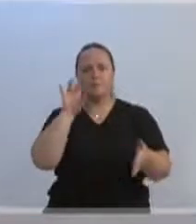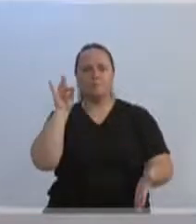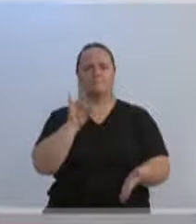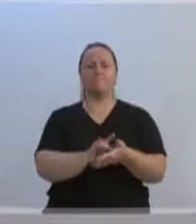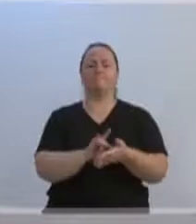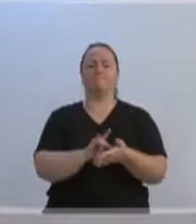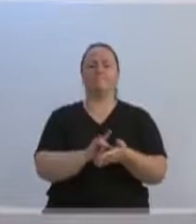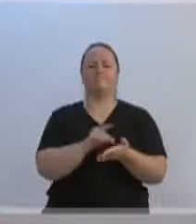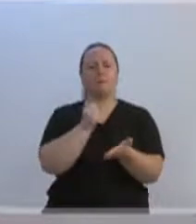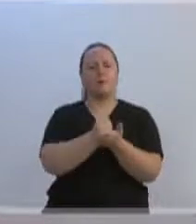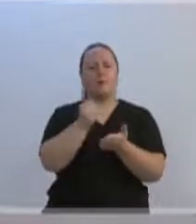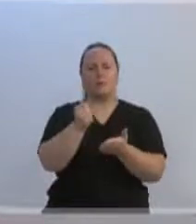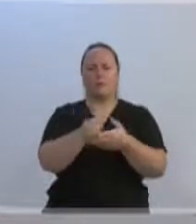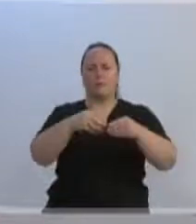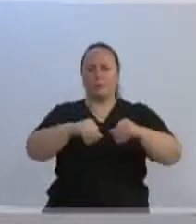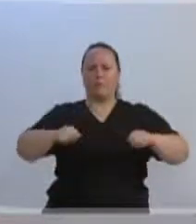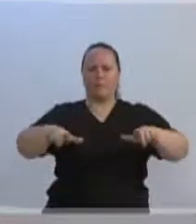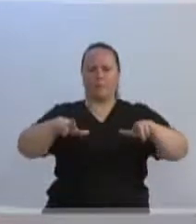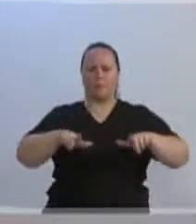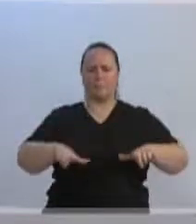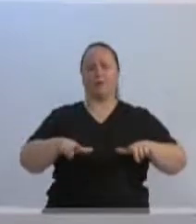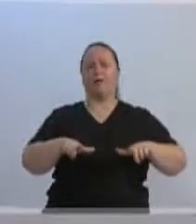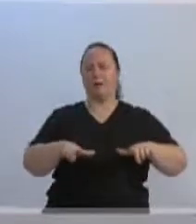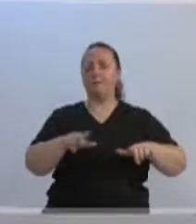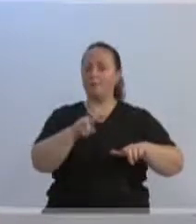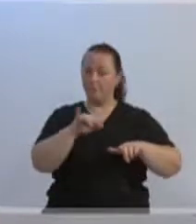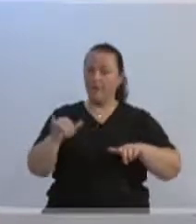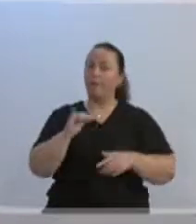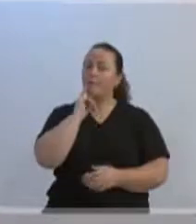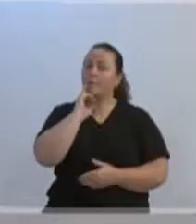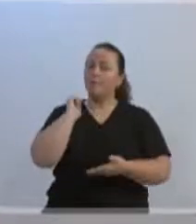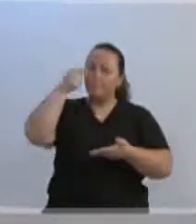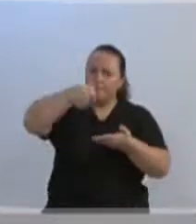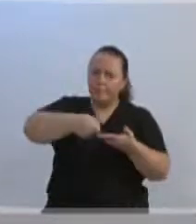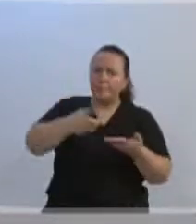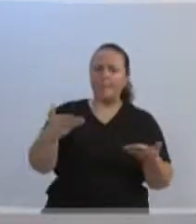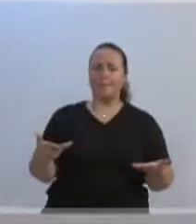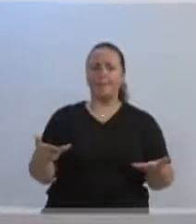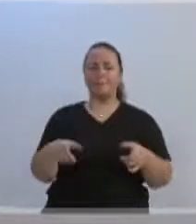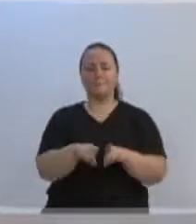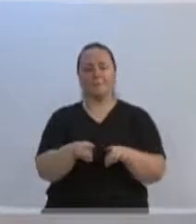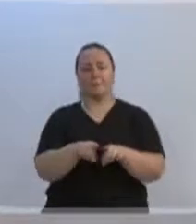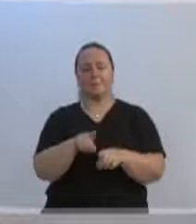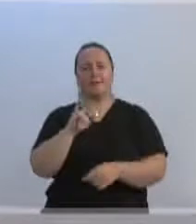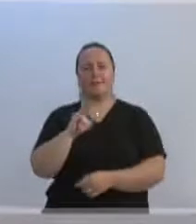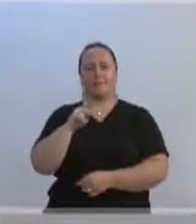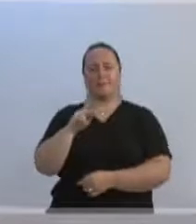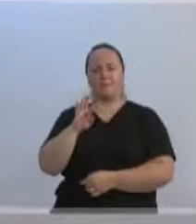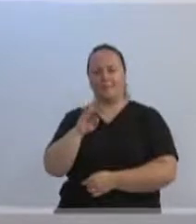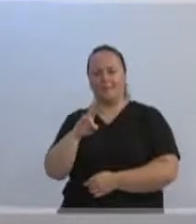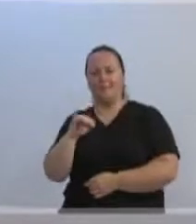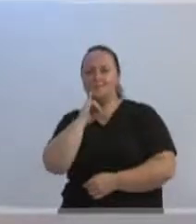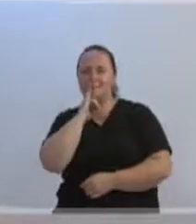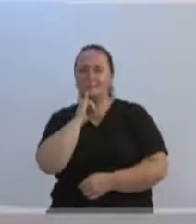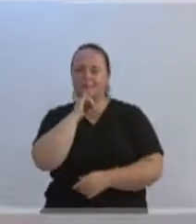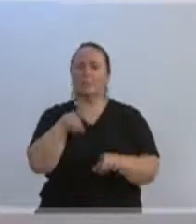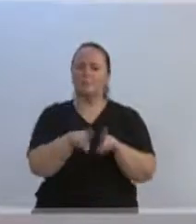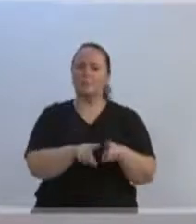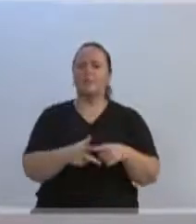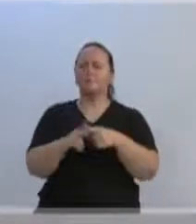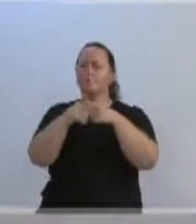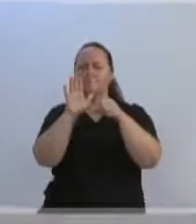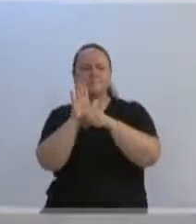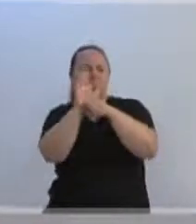escritura de seus imóveis onde passaram também a contribuir na seqüência o vereador sílvio iptu por exemplo ajudando na manutenção da nossa cidade nas mais diversas